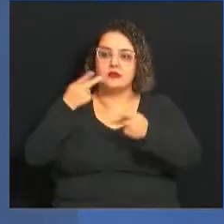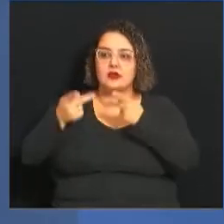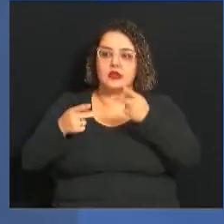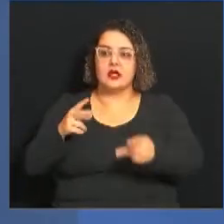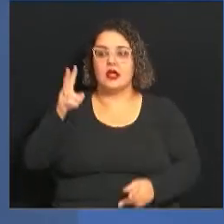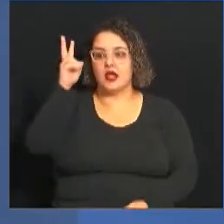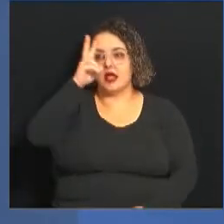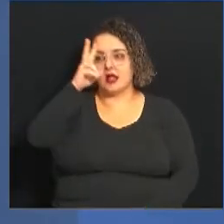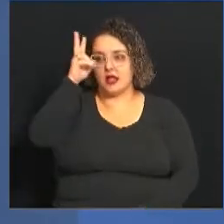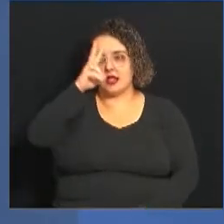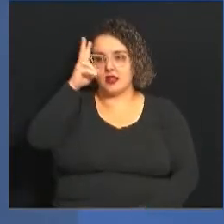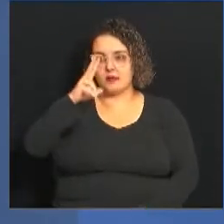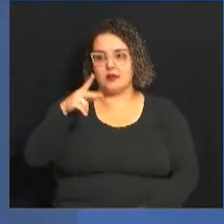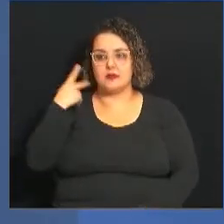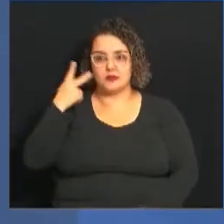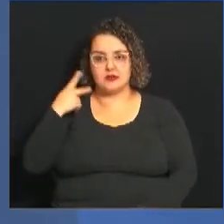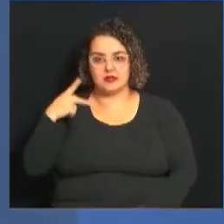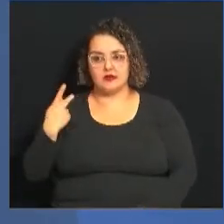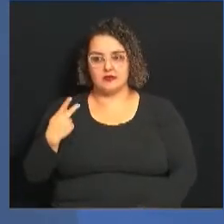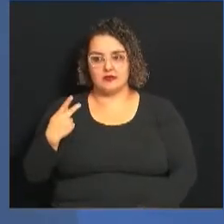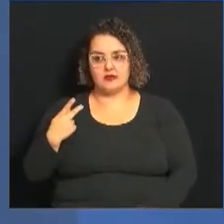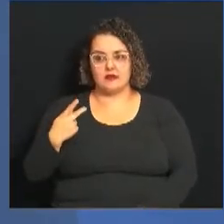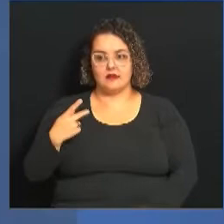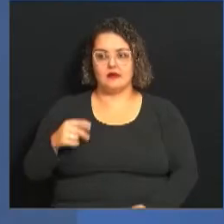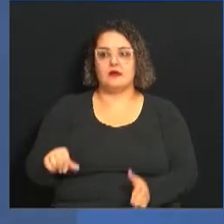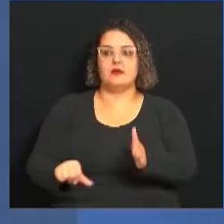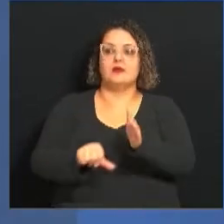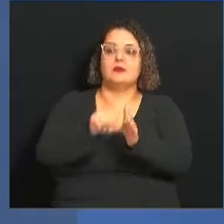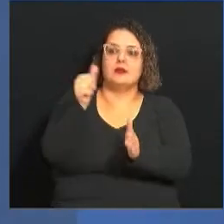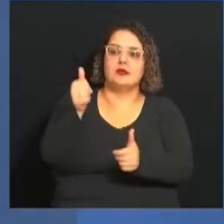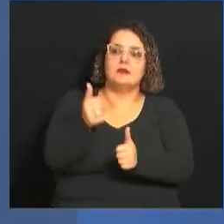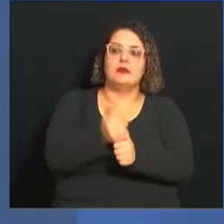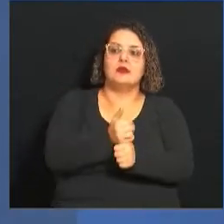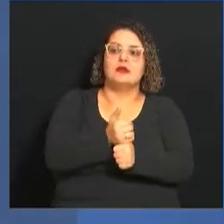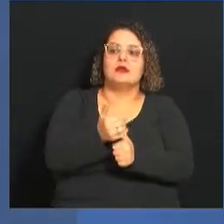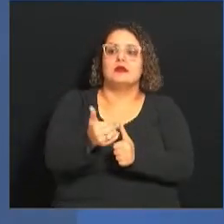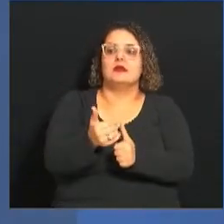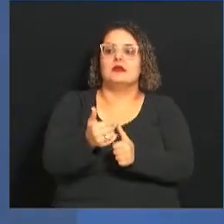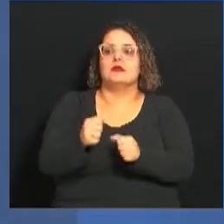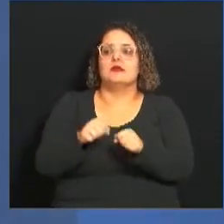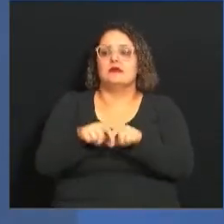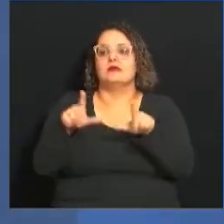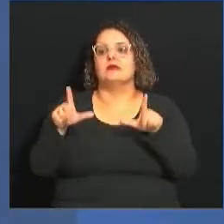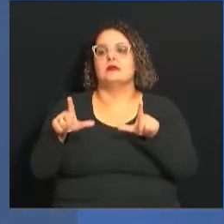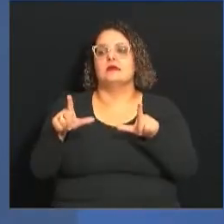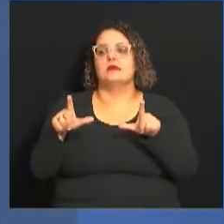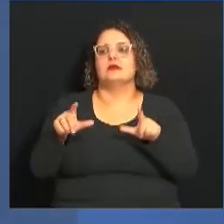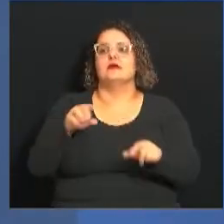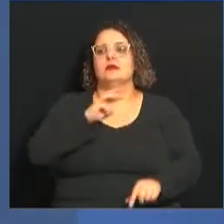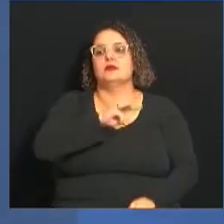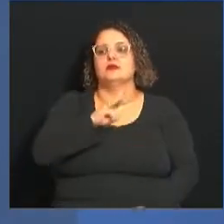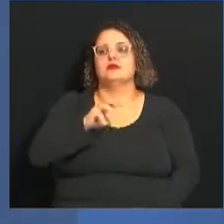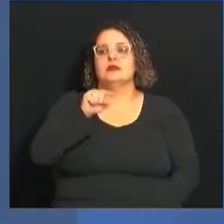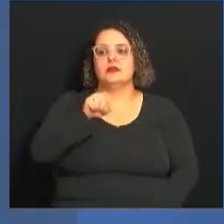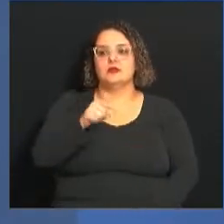que a vereadora, ela está em seu primeiro mandato. Olha, eu vou abrir aqui o site